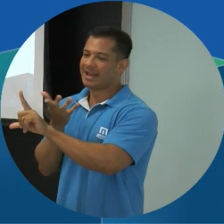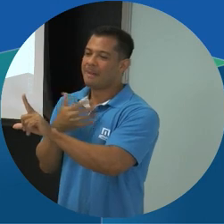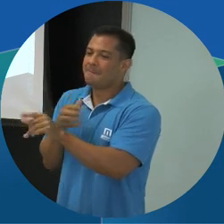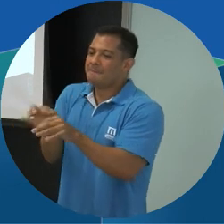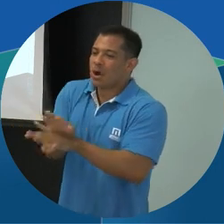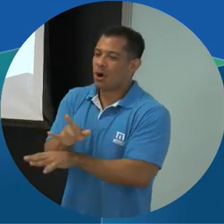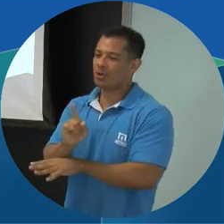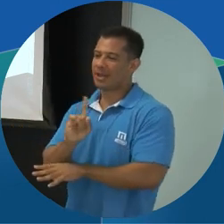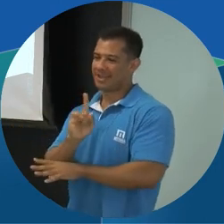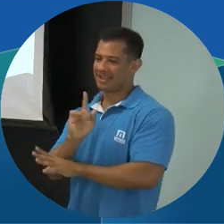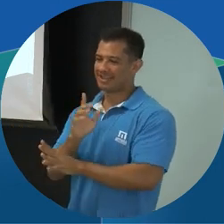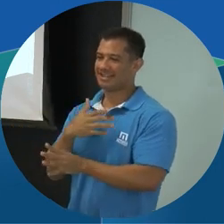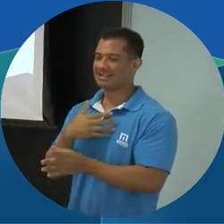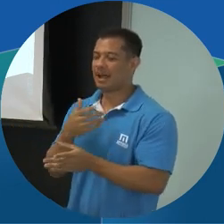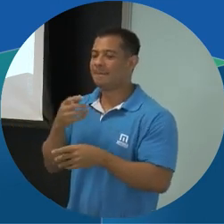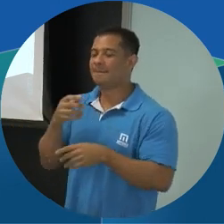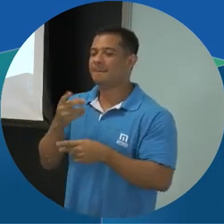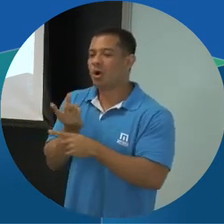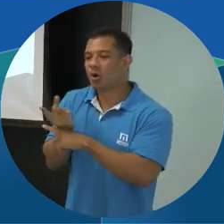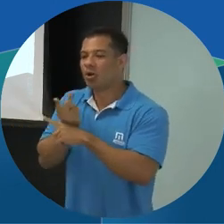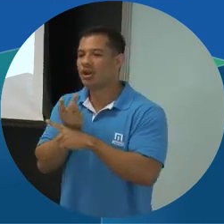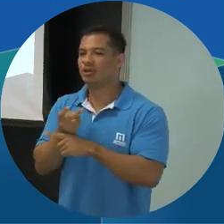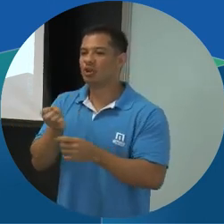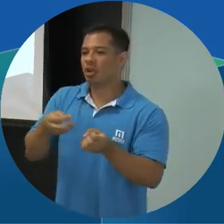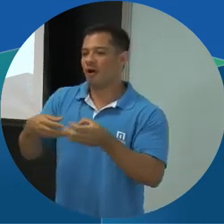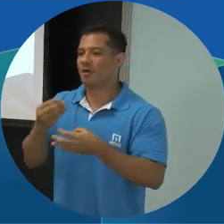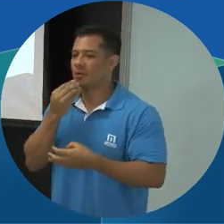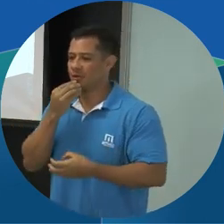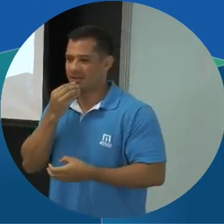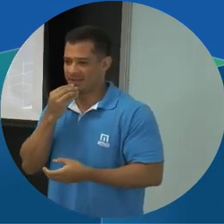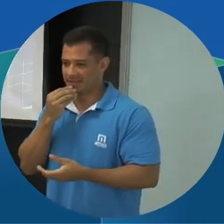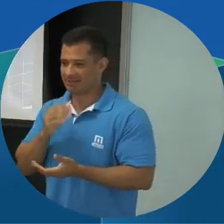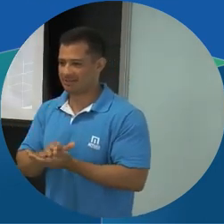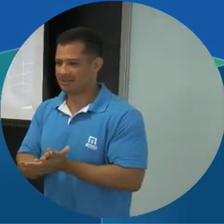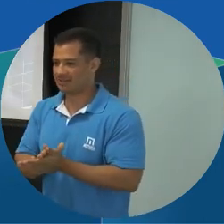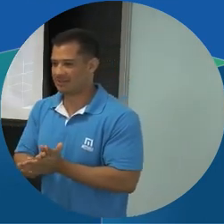procurando novas oportunidades.